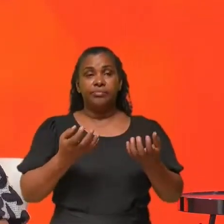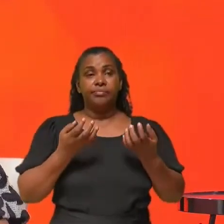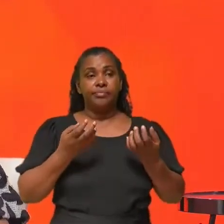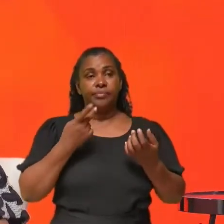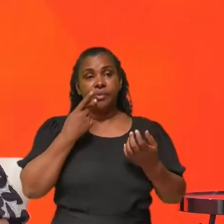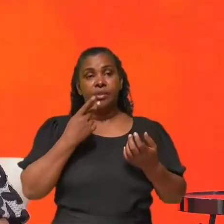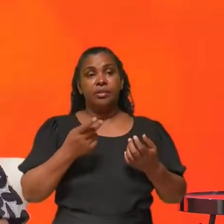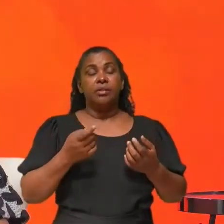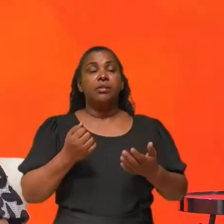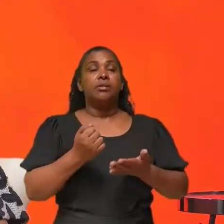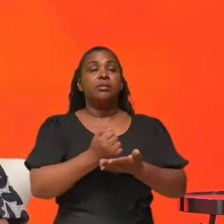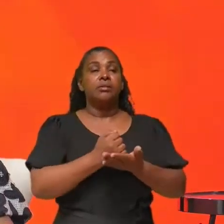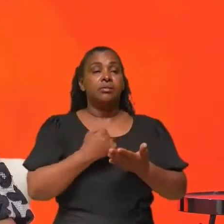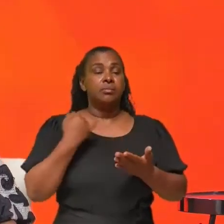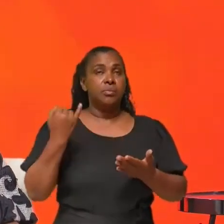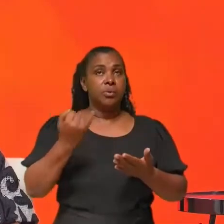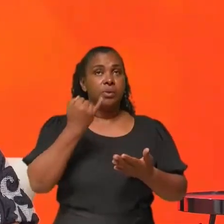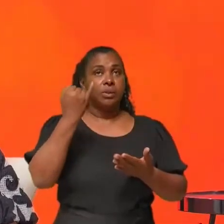lutemos, que nós